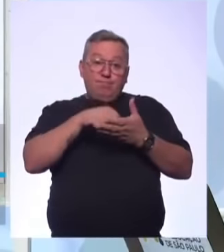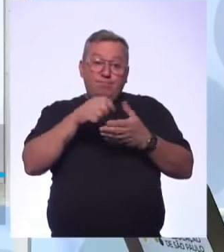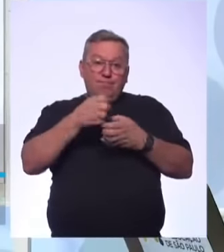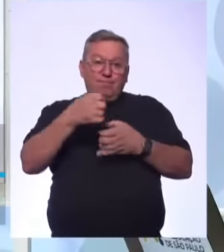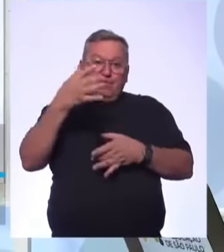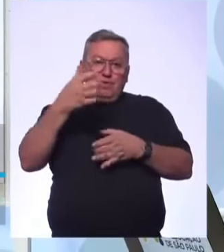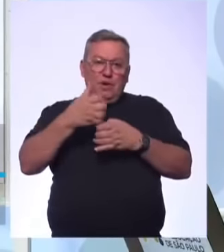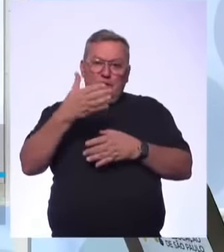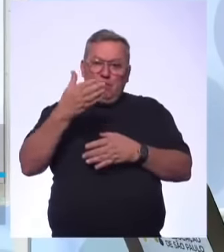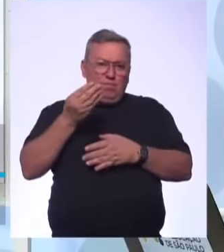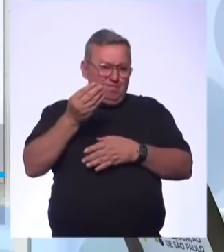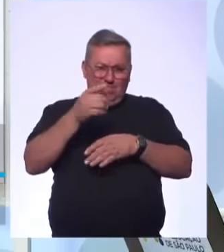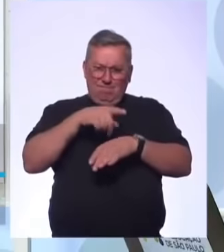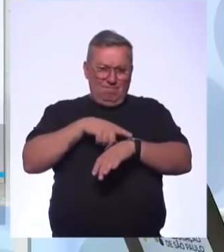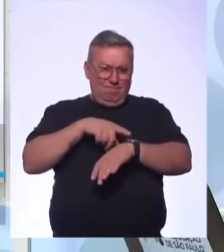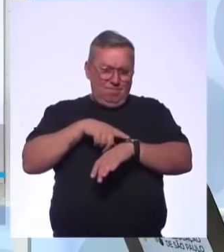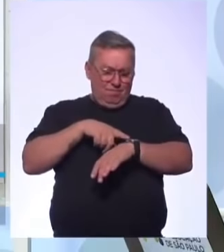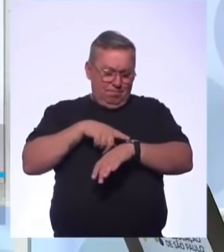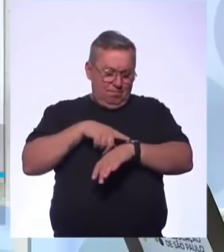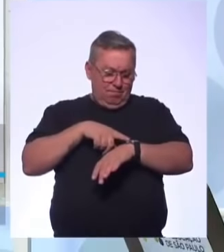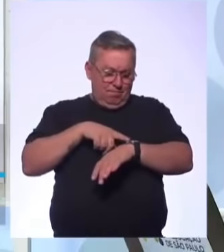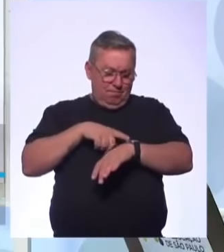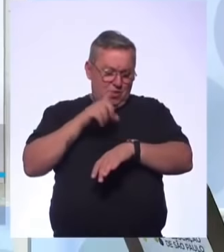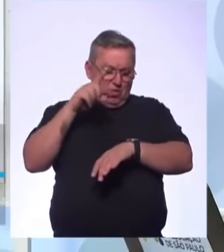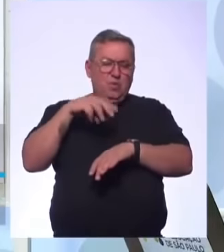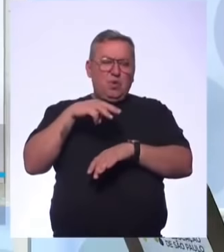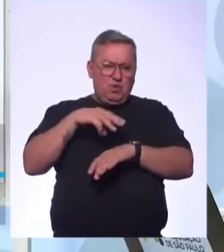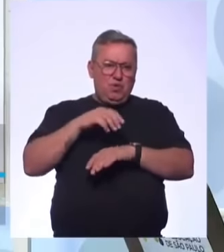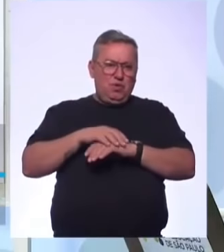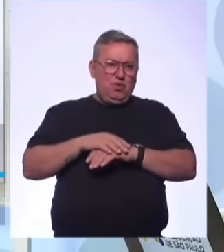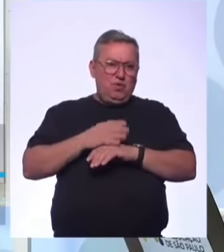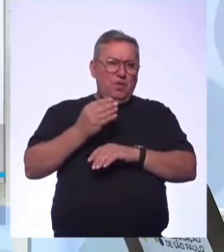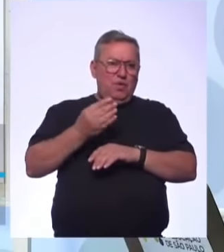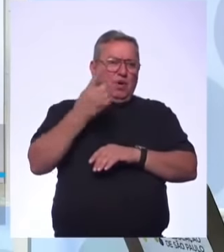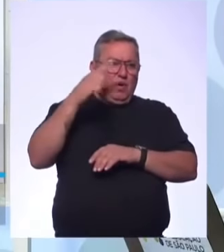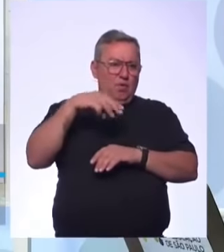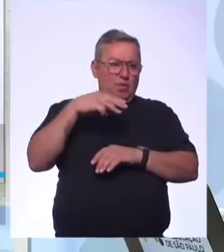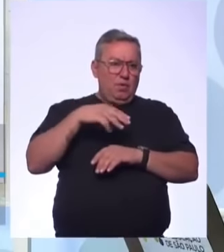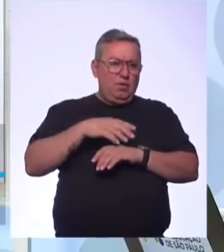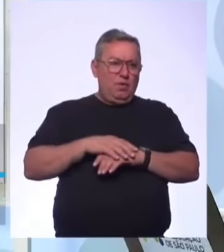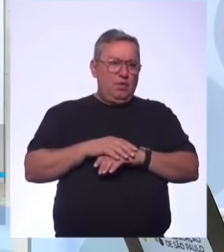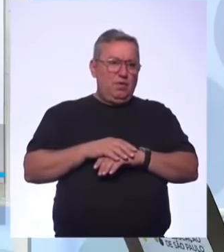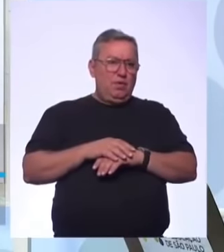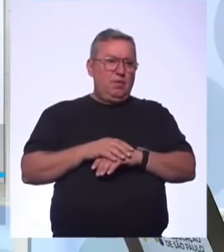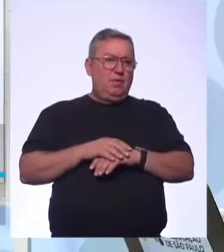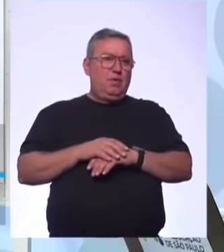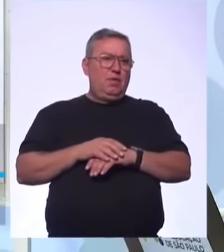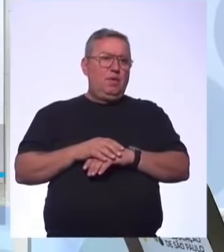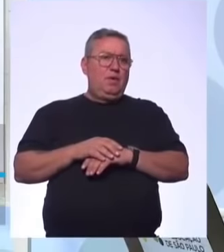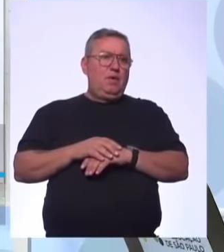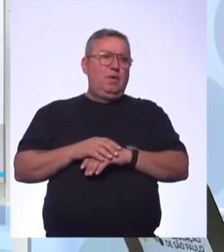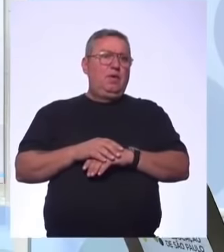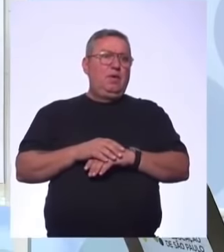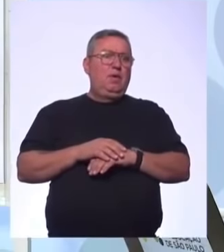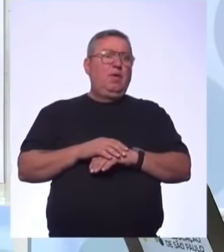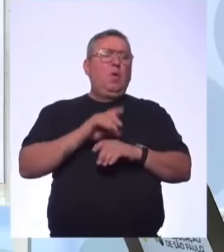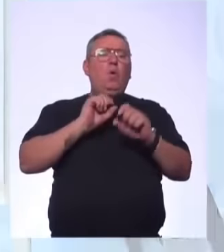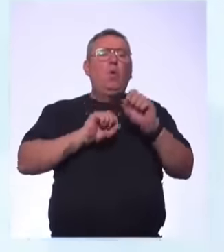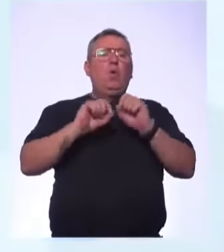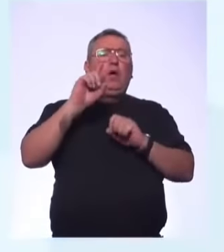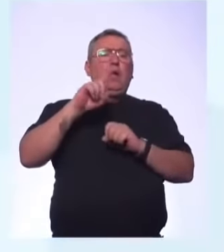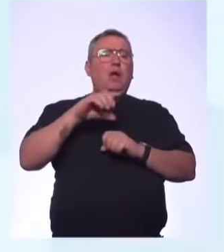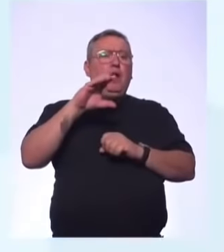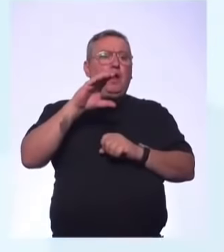vou dar tempo, tá? Eu acho que eu vou dar um minutinho. Tá bom, vou dar um minuto. What is cognates? What